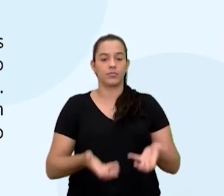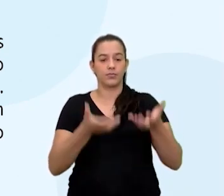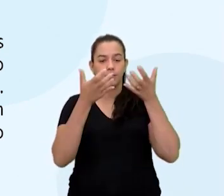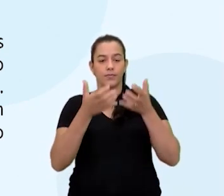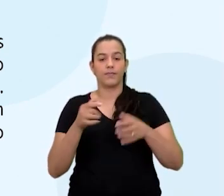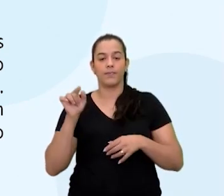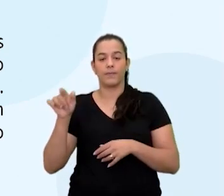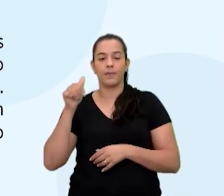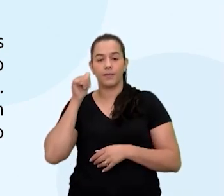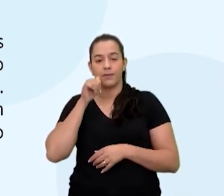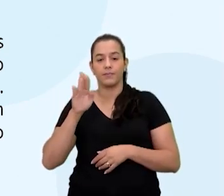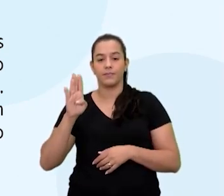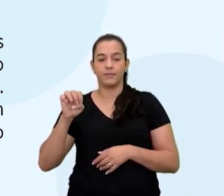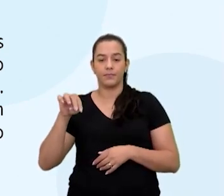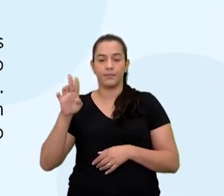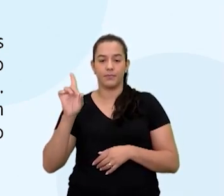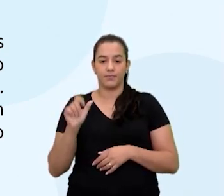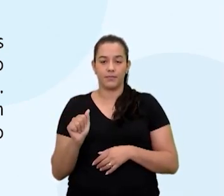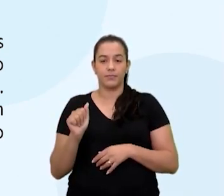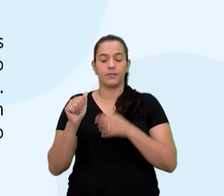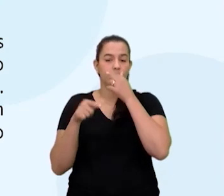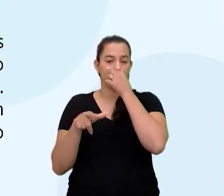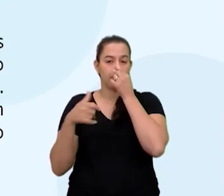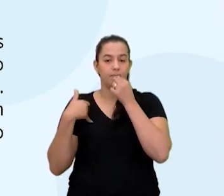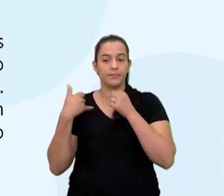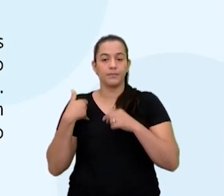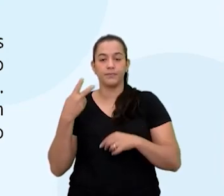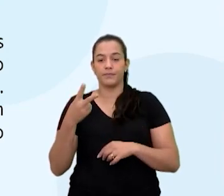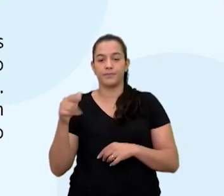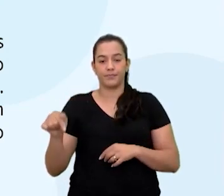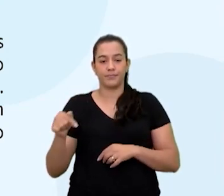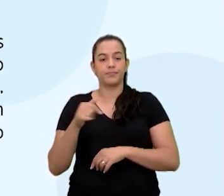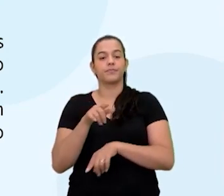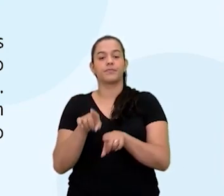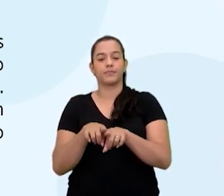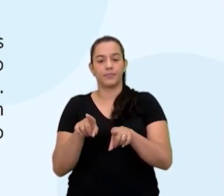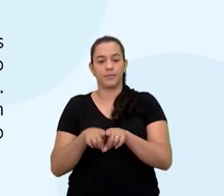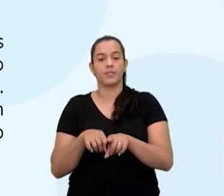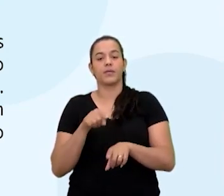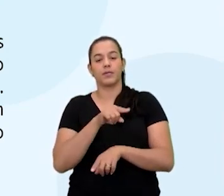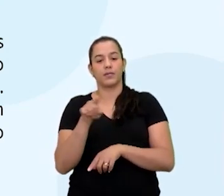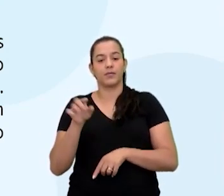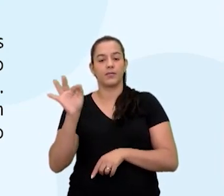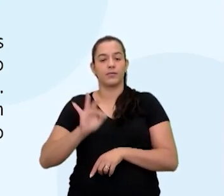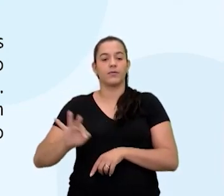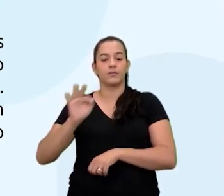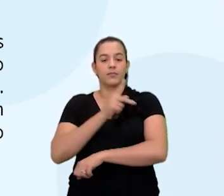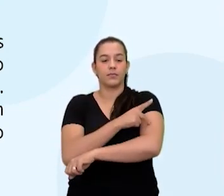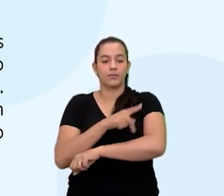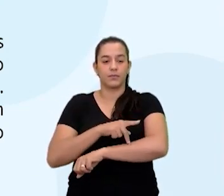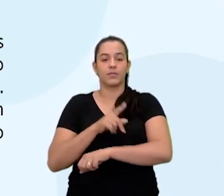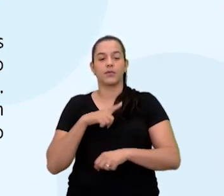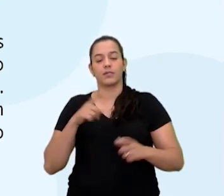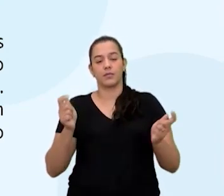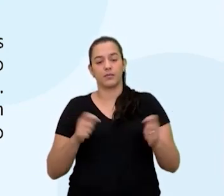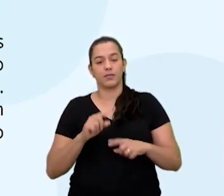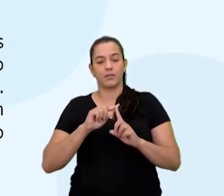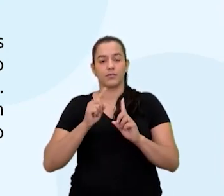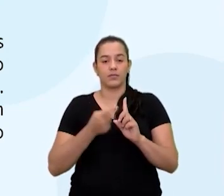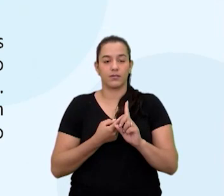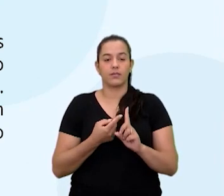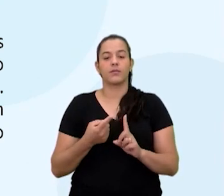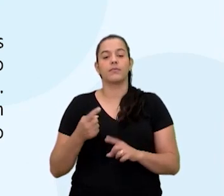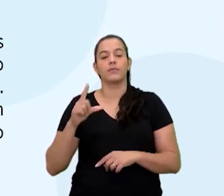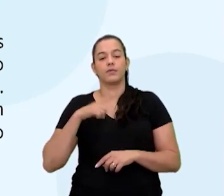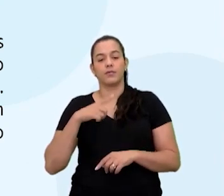pedagogia Brenda da Silva Luz, 27 anos, a pandemia foi difícil. Grávida e mãe de 2 crianças, ela conta que o marido teve